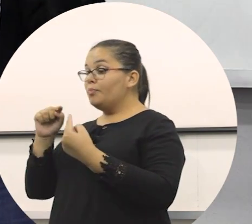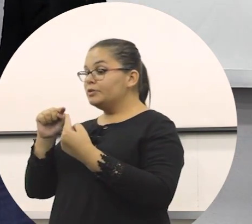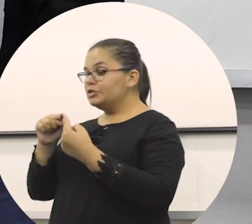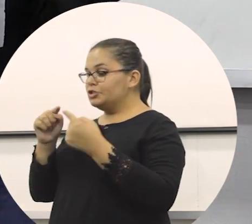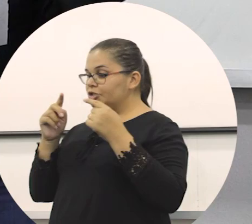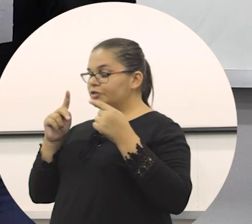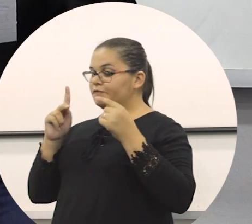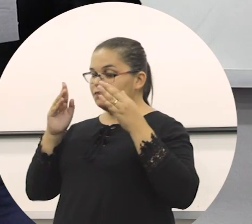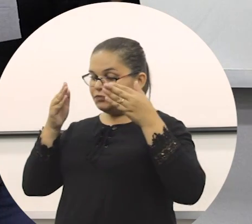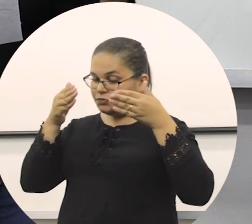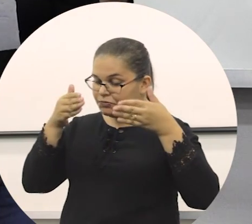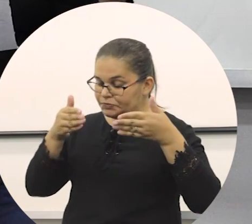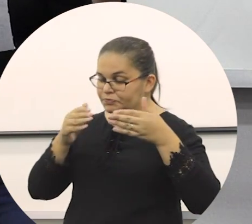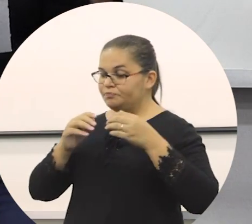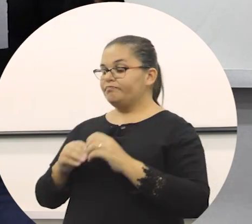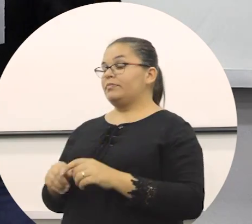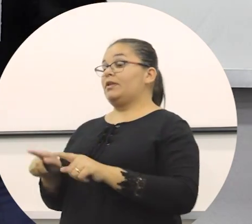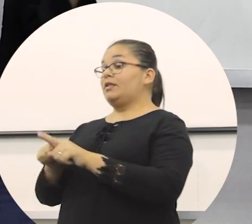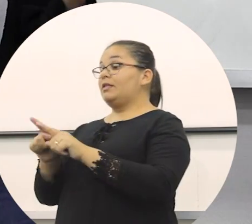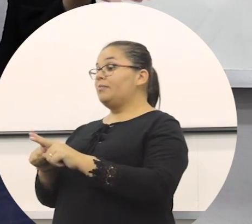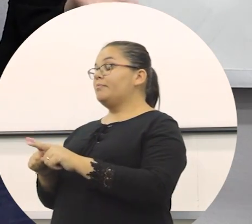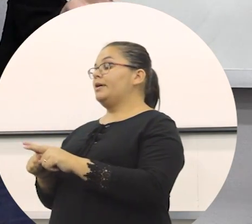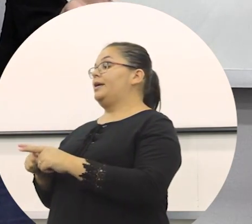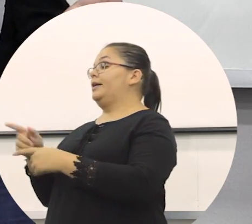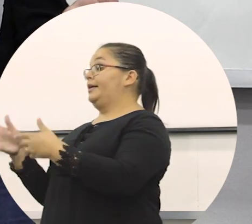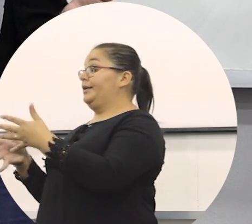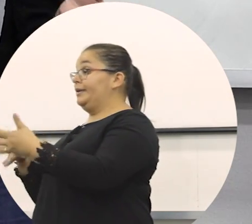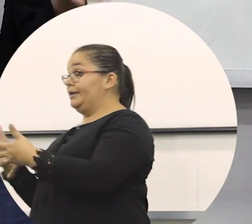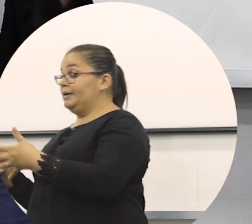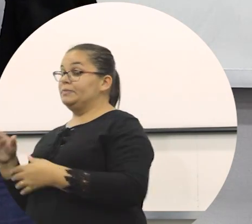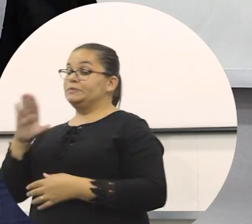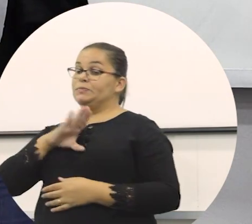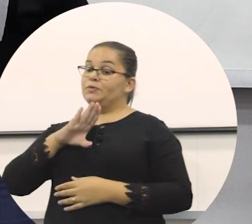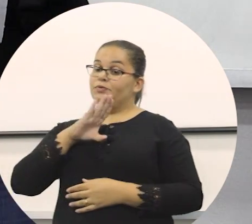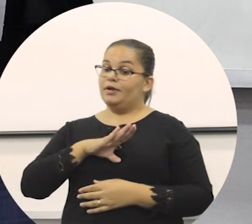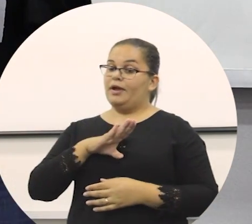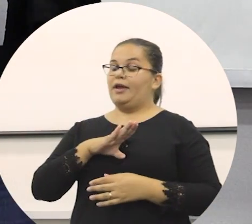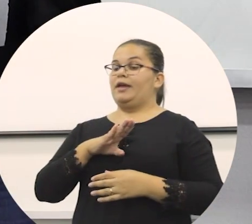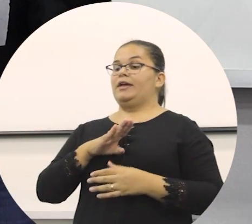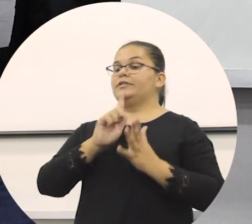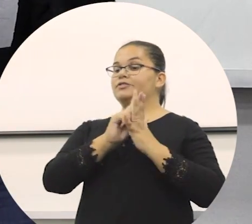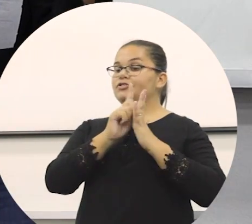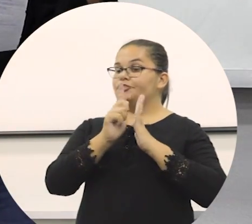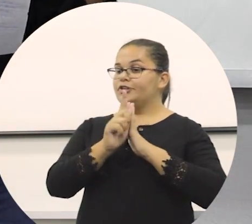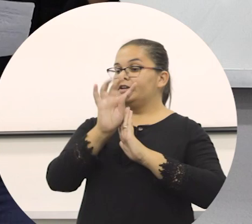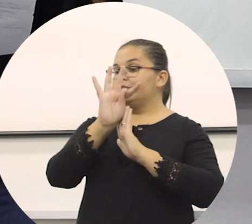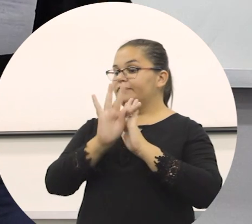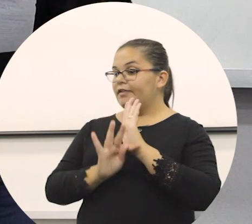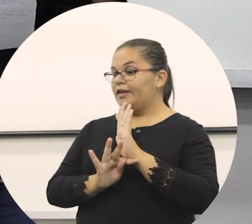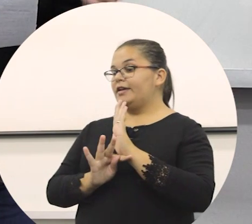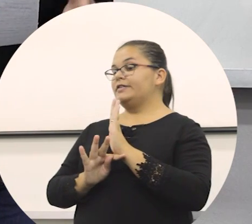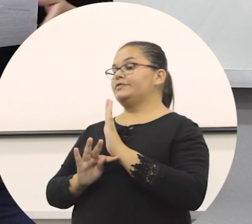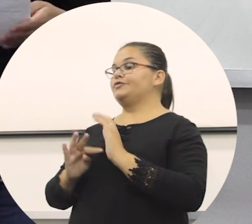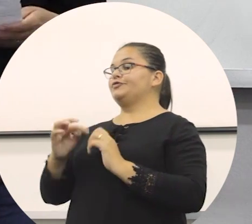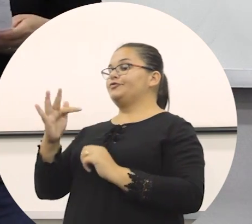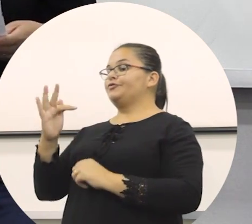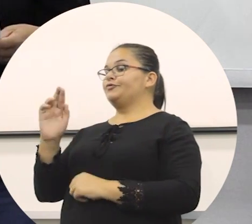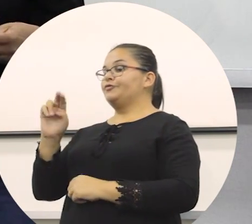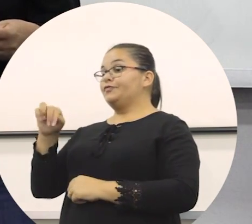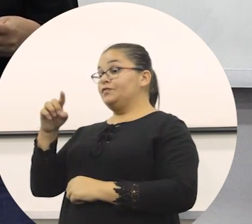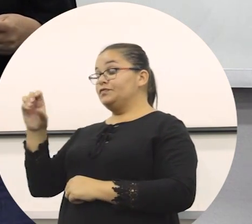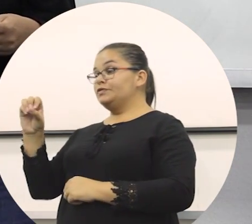trabalhar as línguas nas suas estruturas, tanto na compreensão dos gêneros, a função linguística aí, que já foi falado também de cada